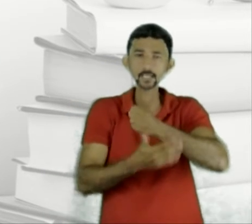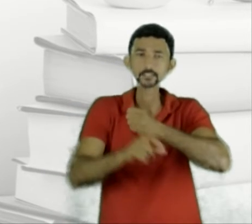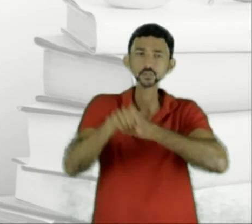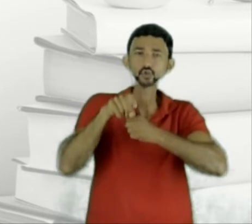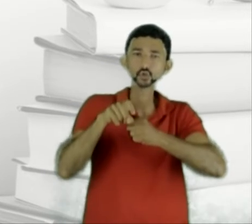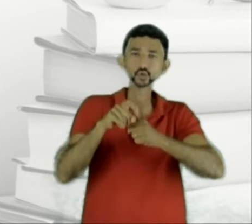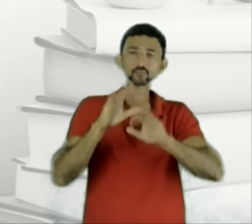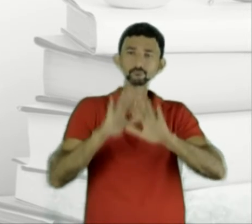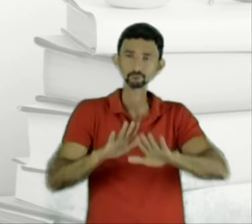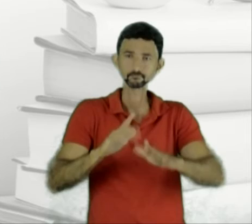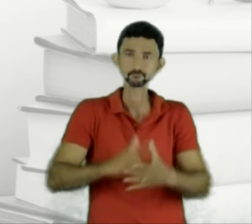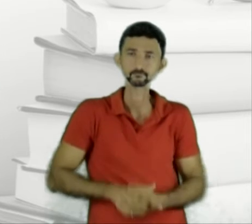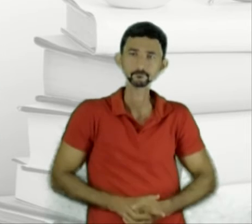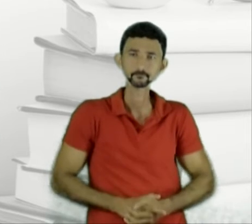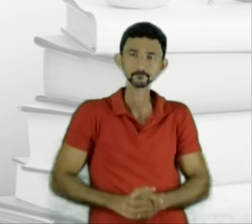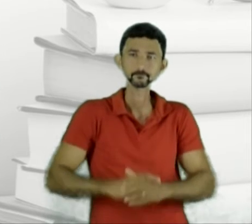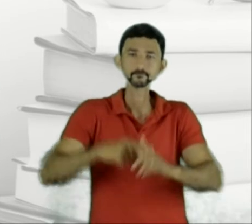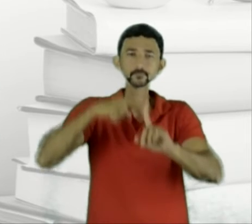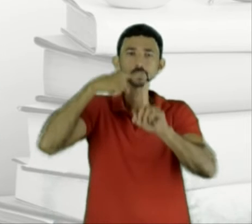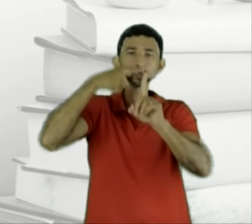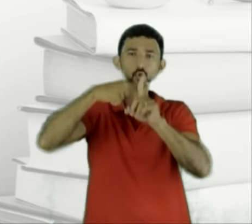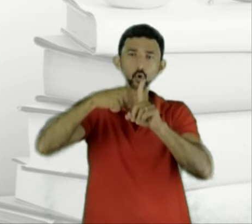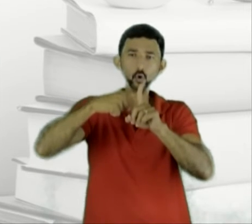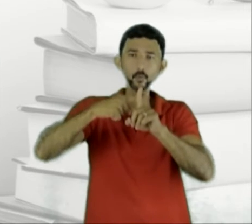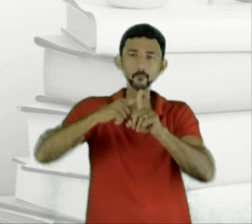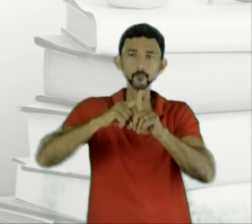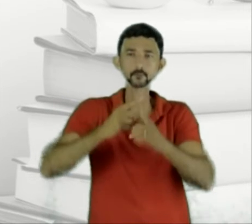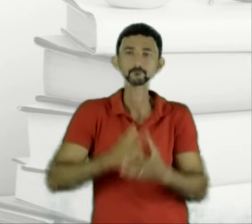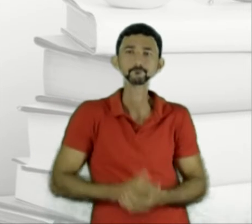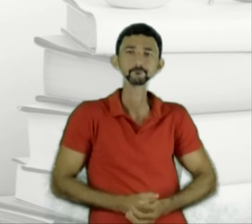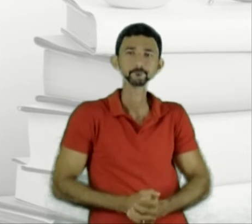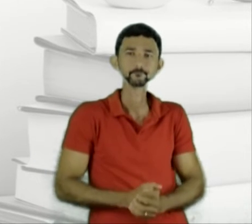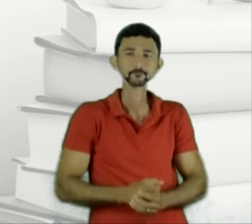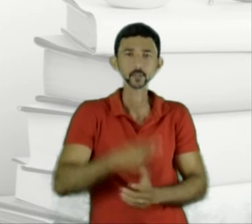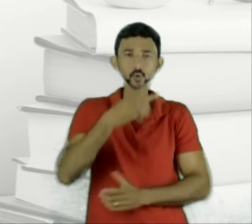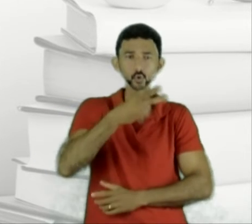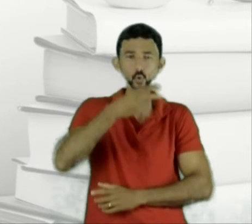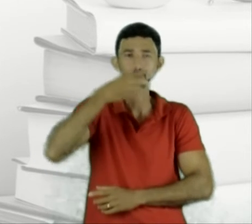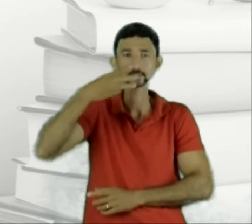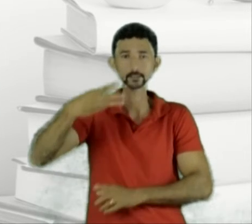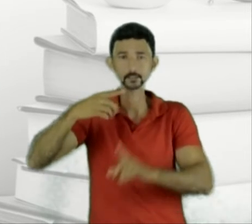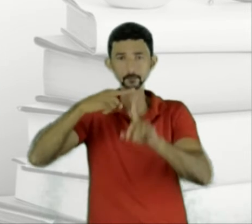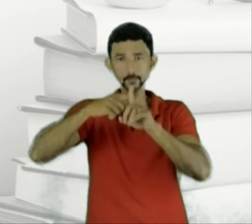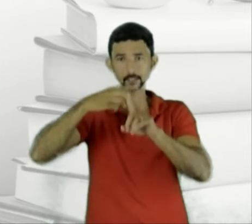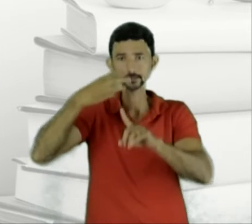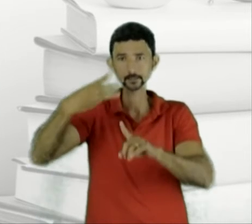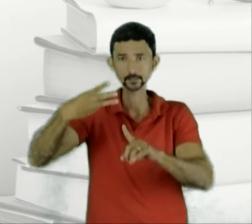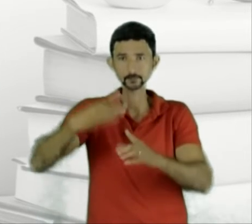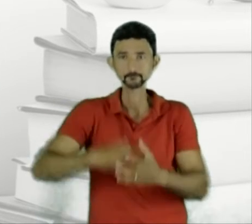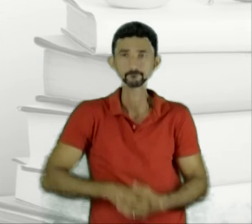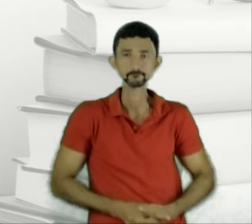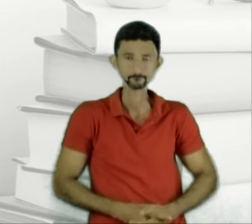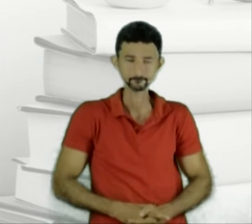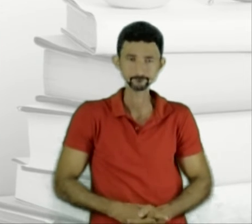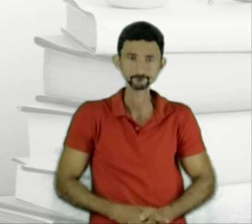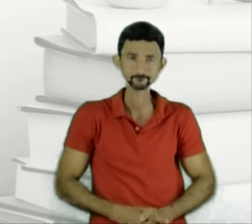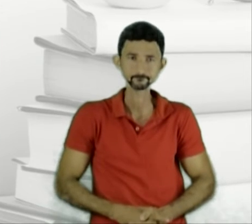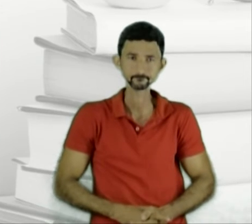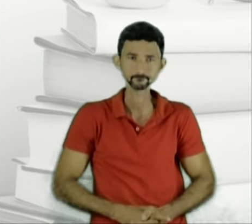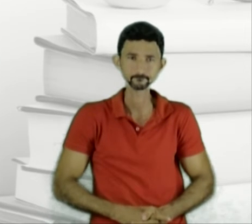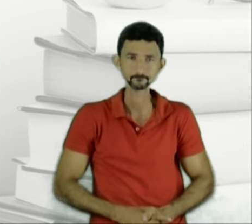caso é o x, e soma os expoentes, que no caso é 2 e 3,